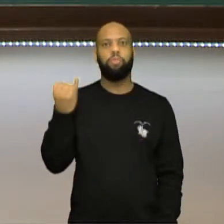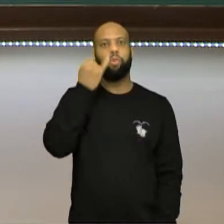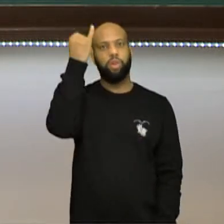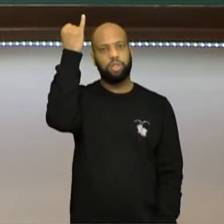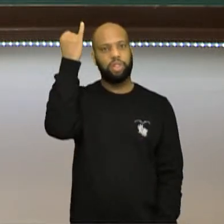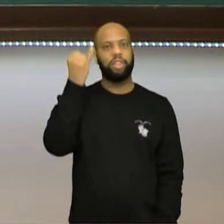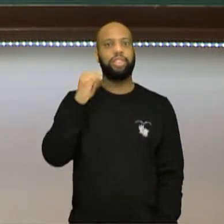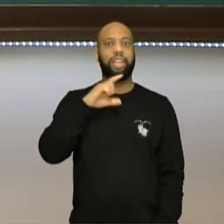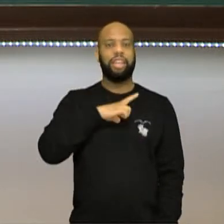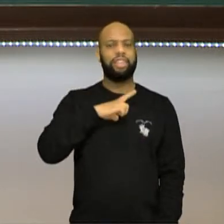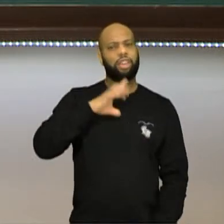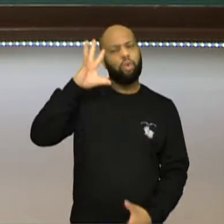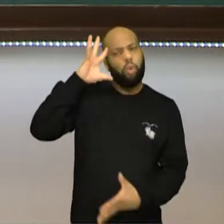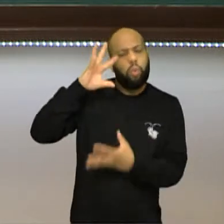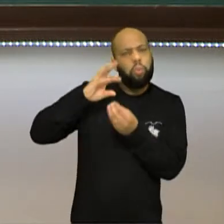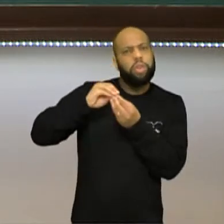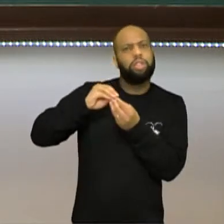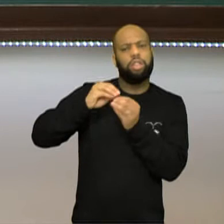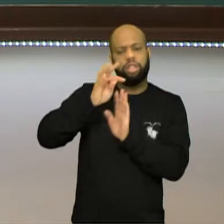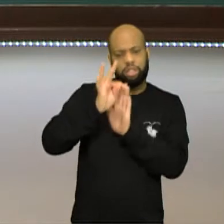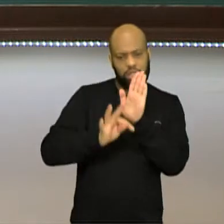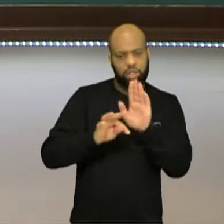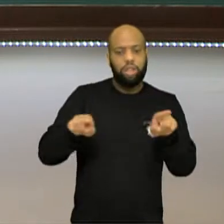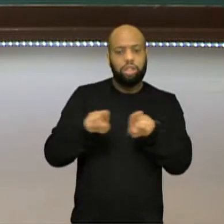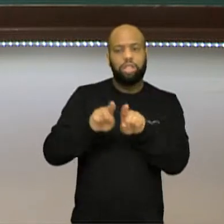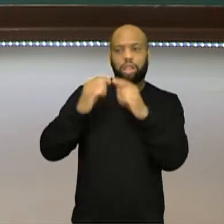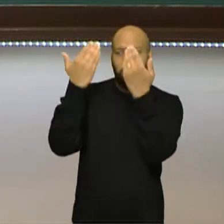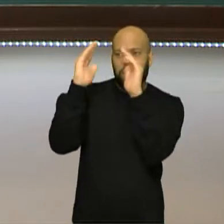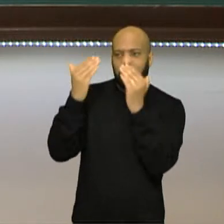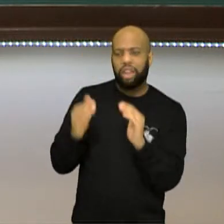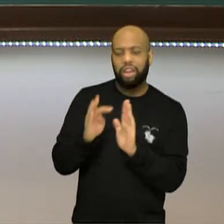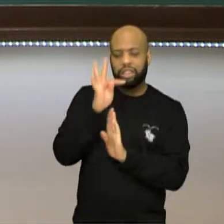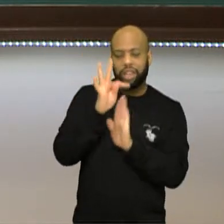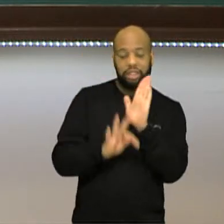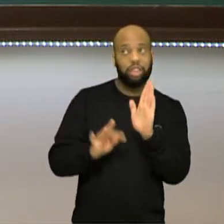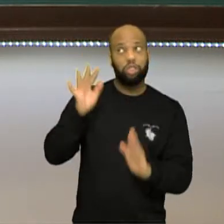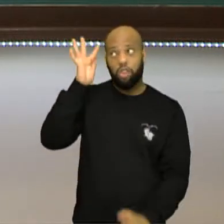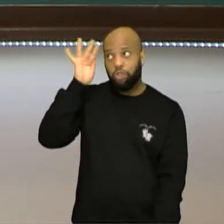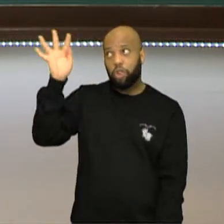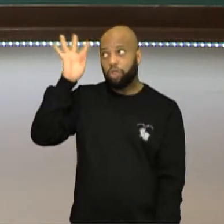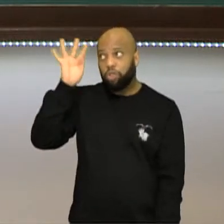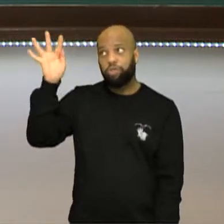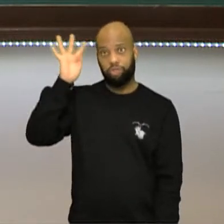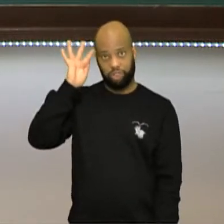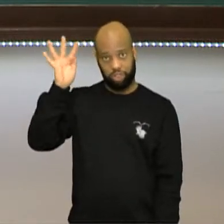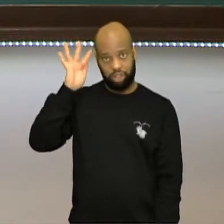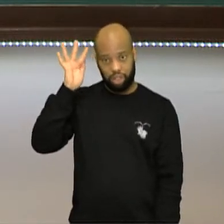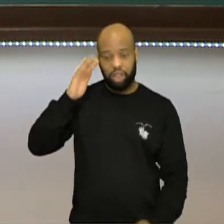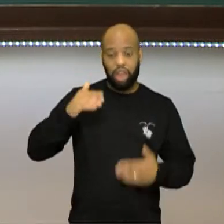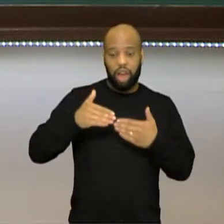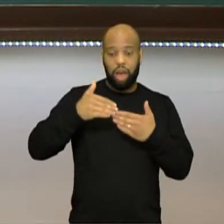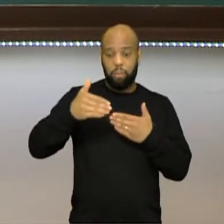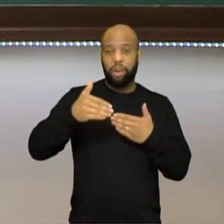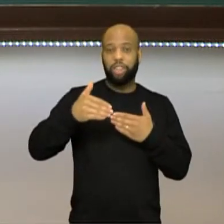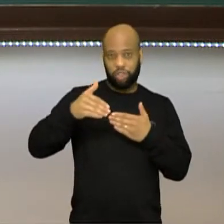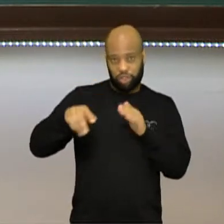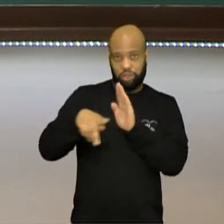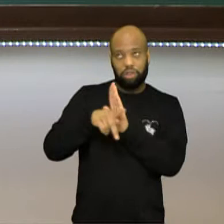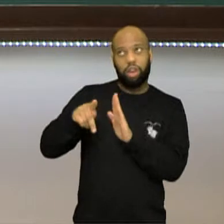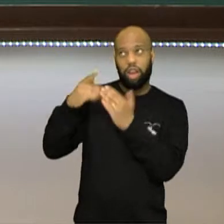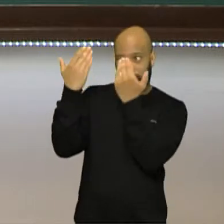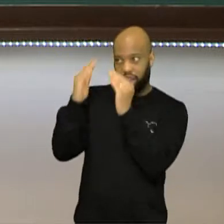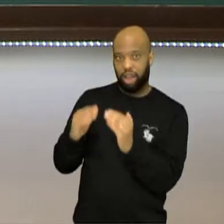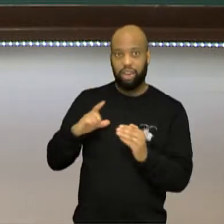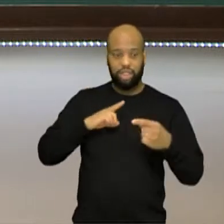da interpretação e da análise de textos filosóficos a partir da análise de